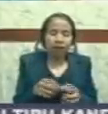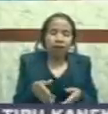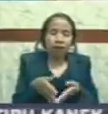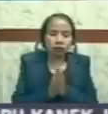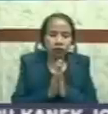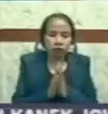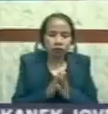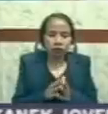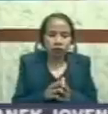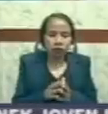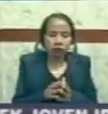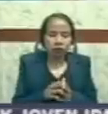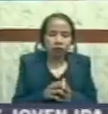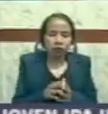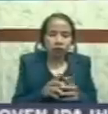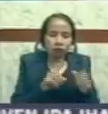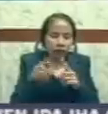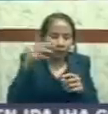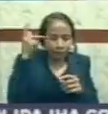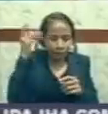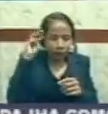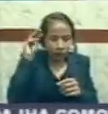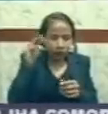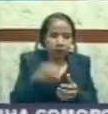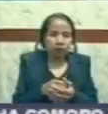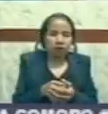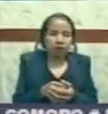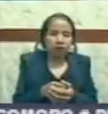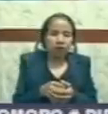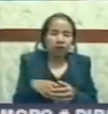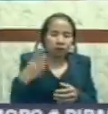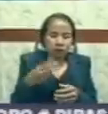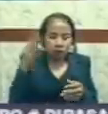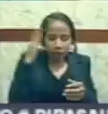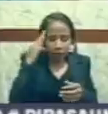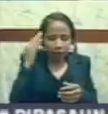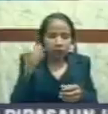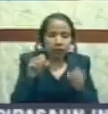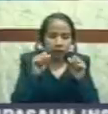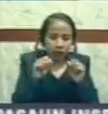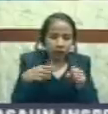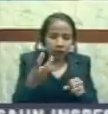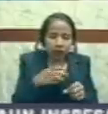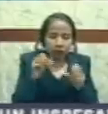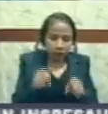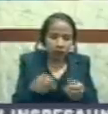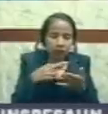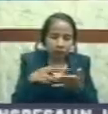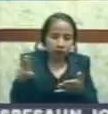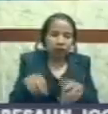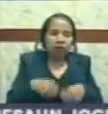husu declaração primeiro-ministro nian, para ita hatene, para ita bela prova.